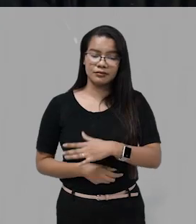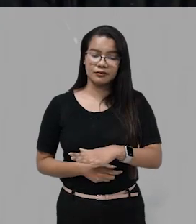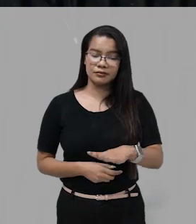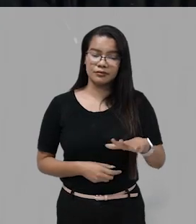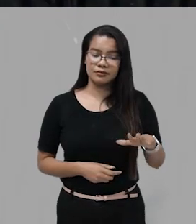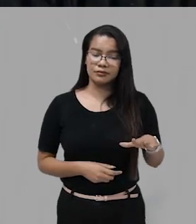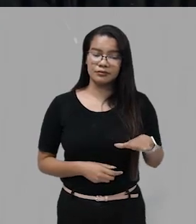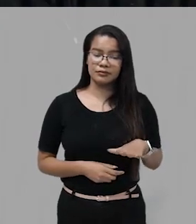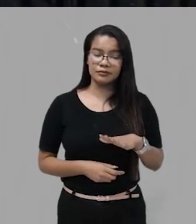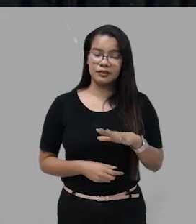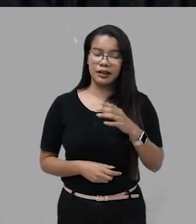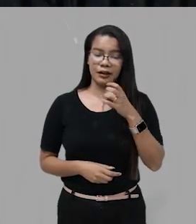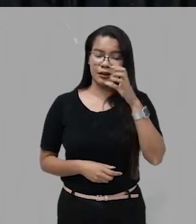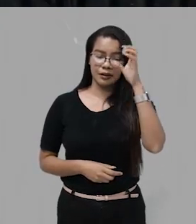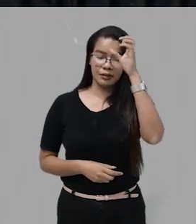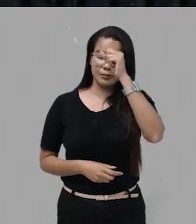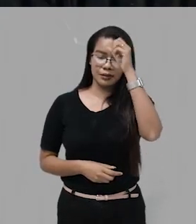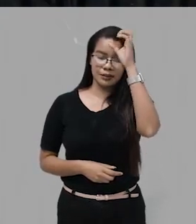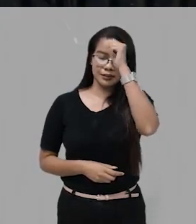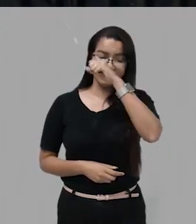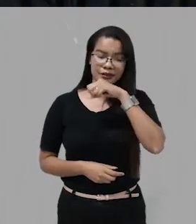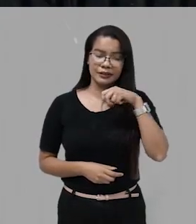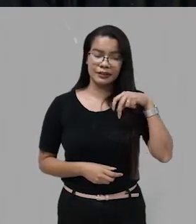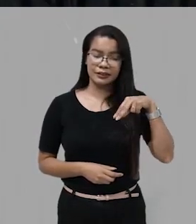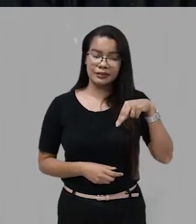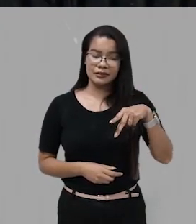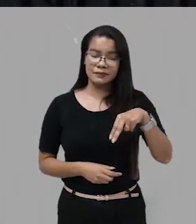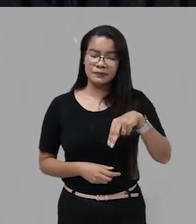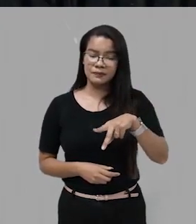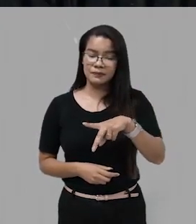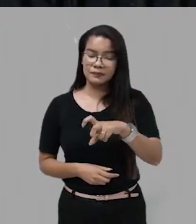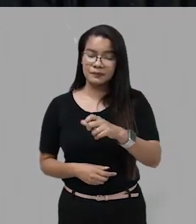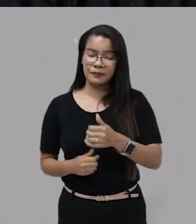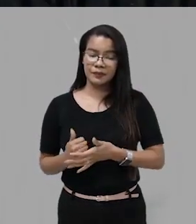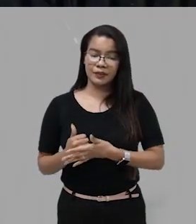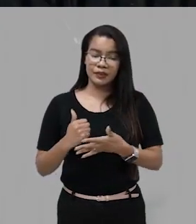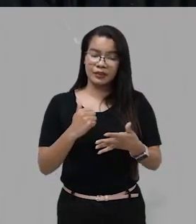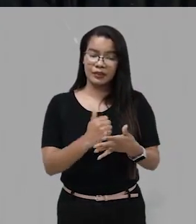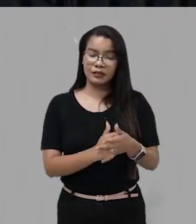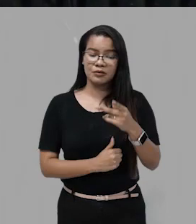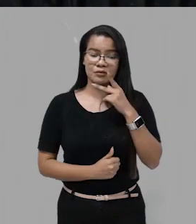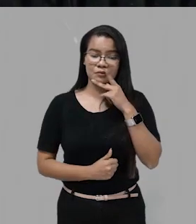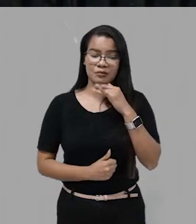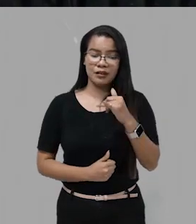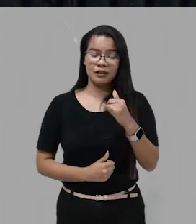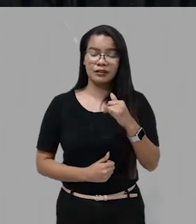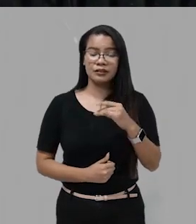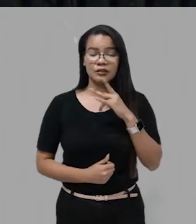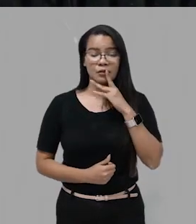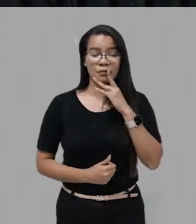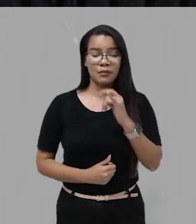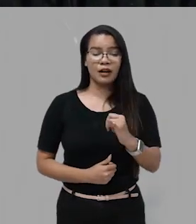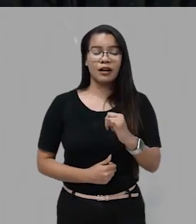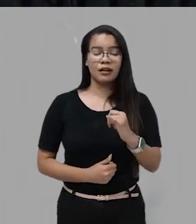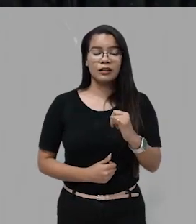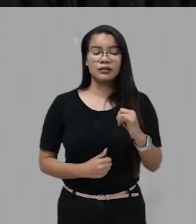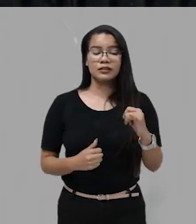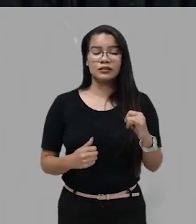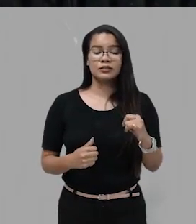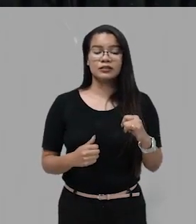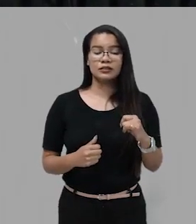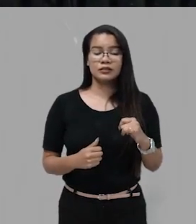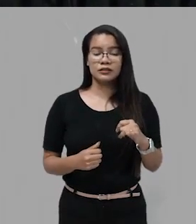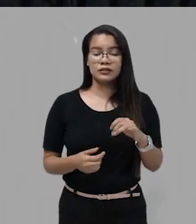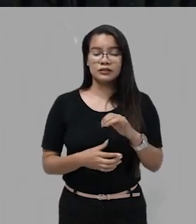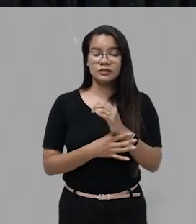criança ali aprendendo a andar. Ainda está com auxílio ali dos pais. O pai está segurando ali nas mãozinhas dela. A mãe está chamando: vem minha filha, vem minha